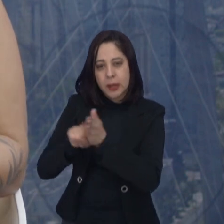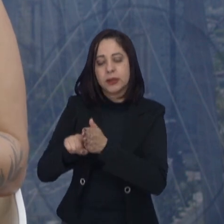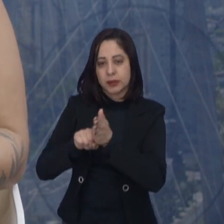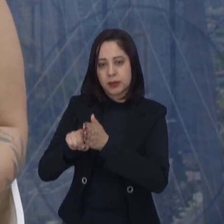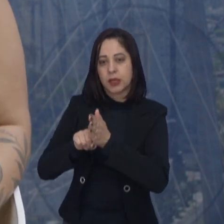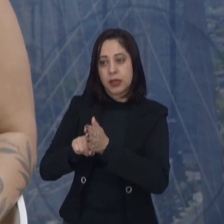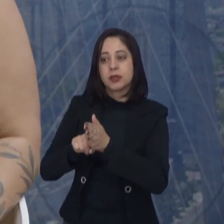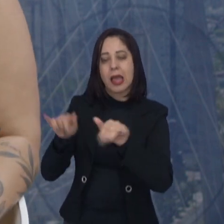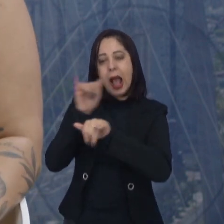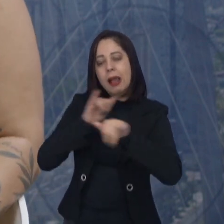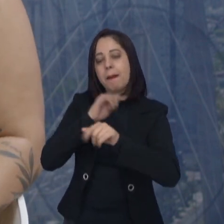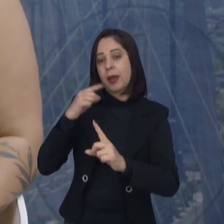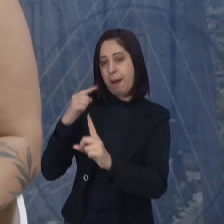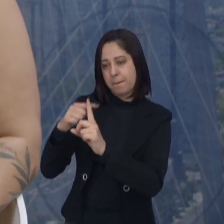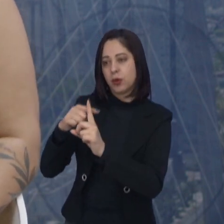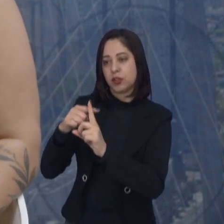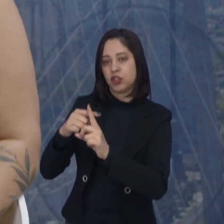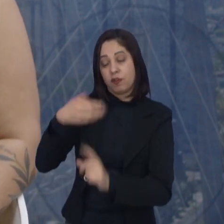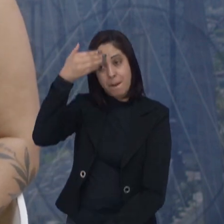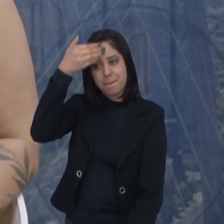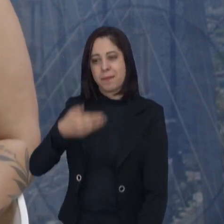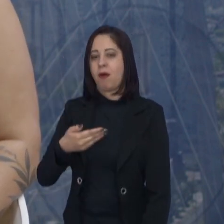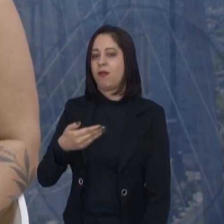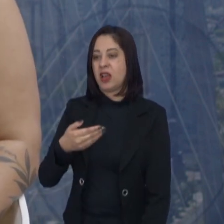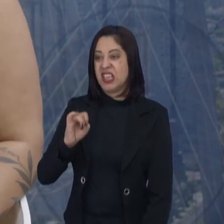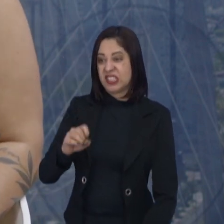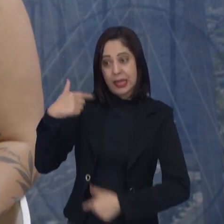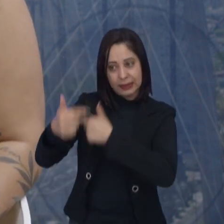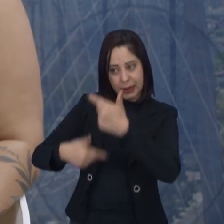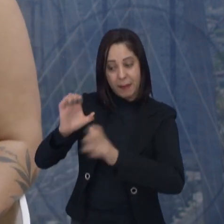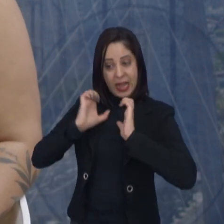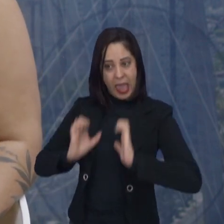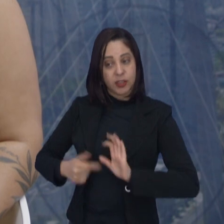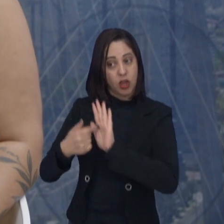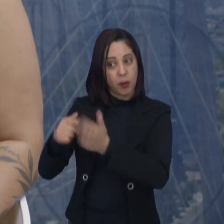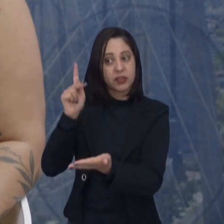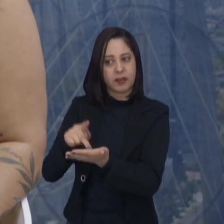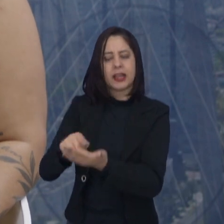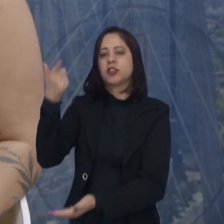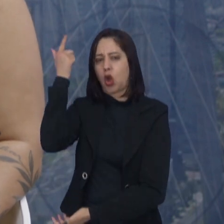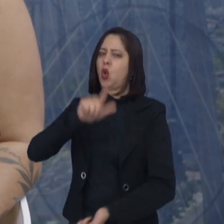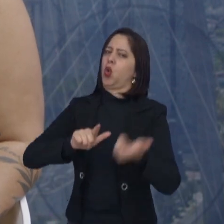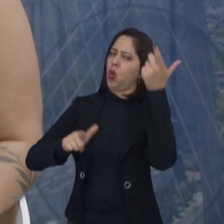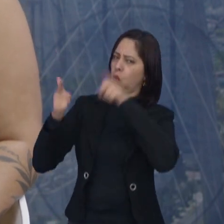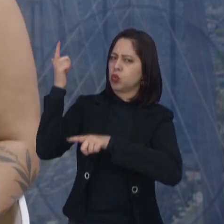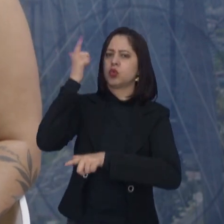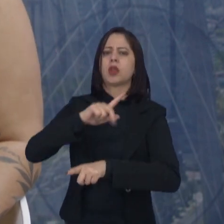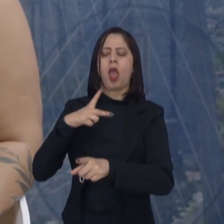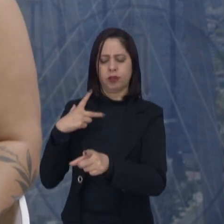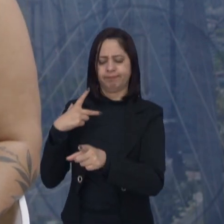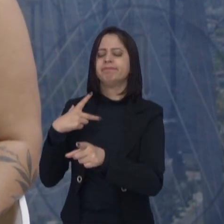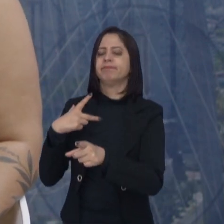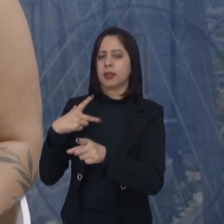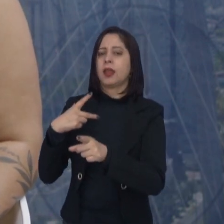campanhas que são positivas para provar que o influenciador, se ele trabalhar com ética, com verdade, ele realmente consegue trazer um bom resultado para a marca,